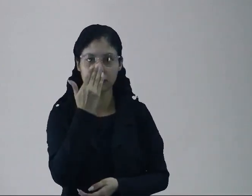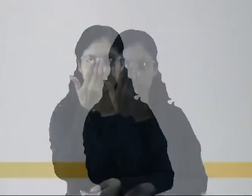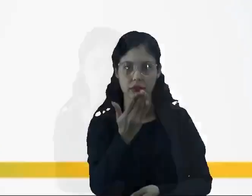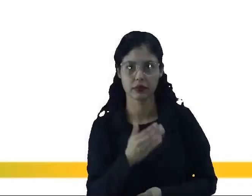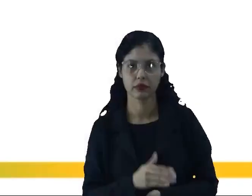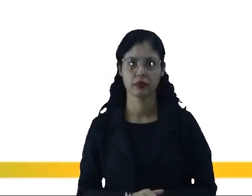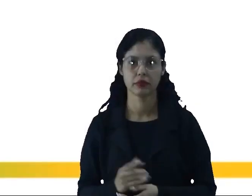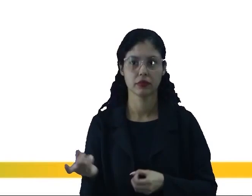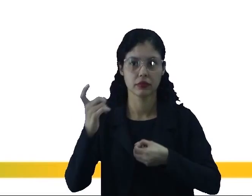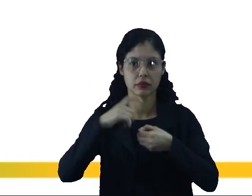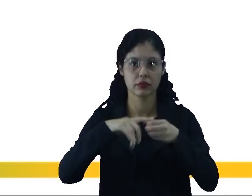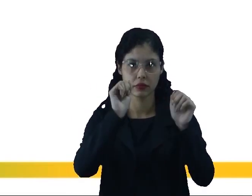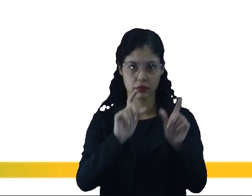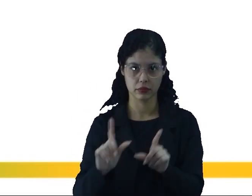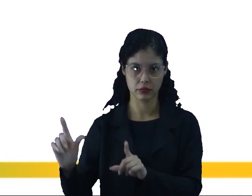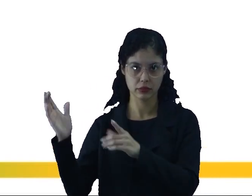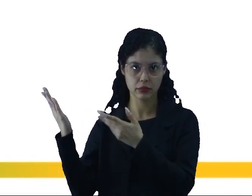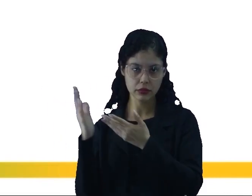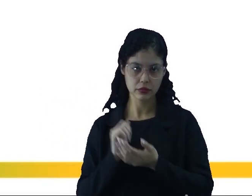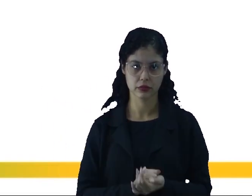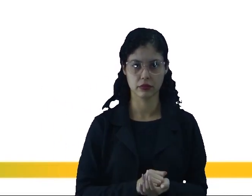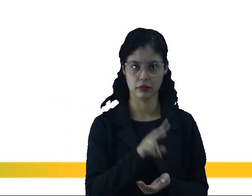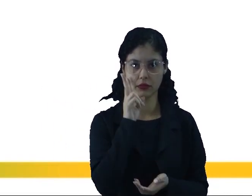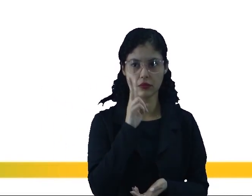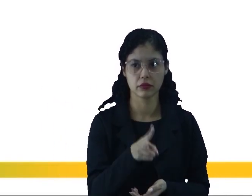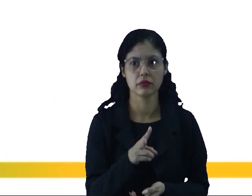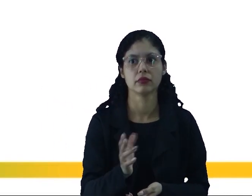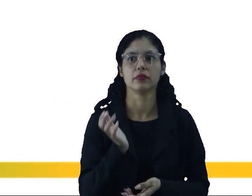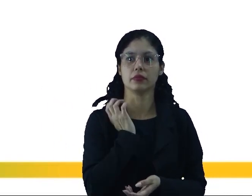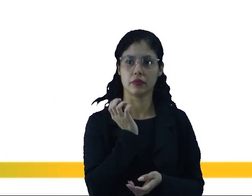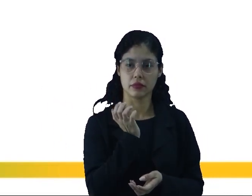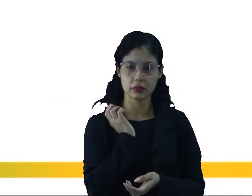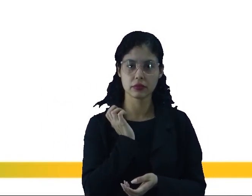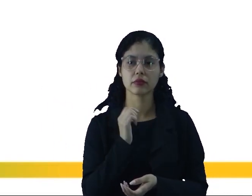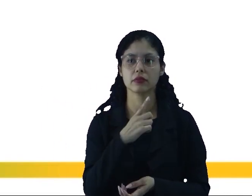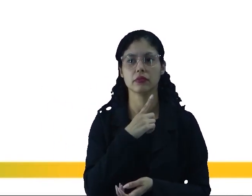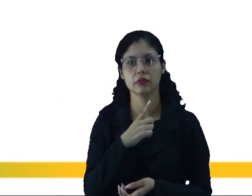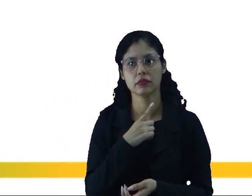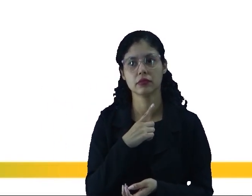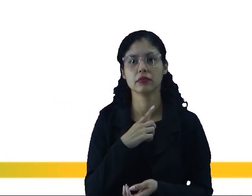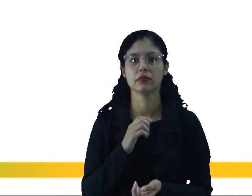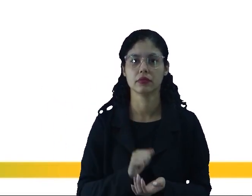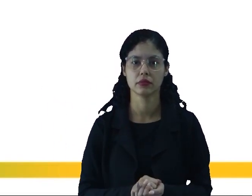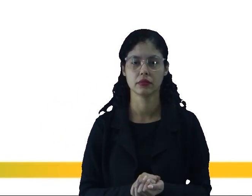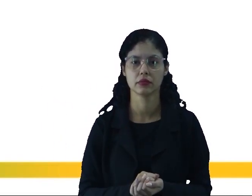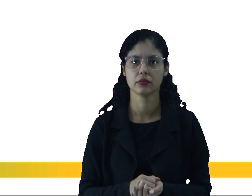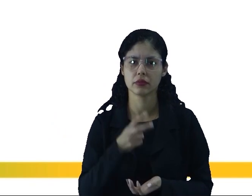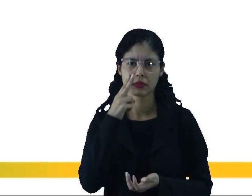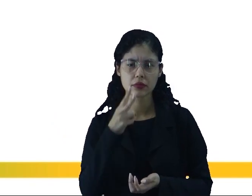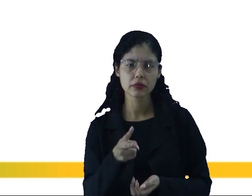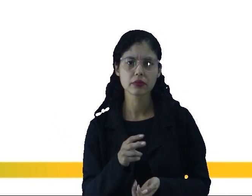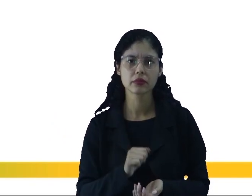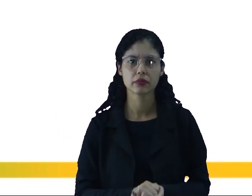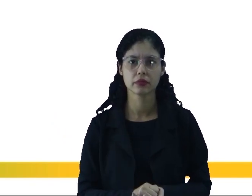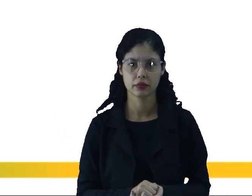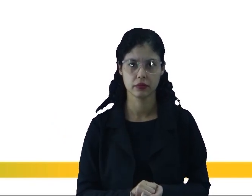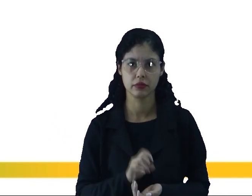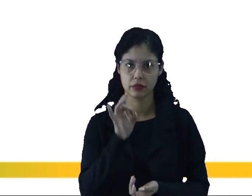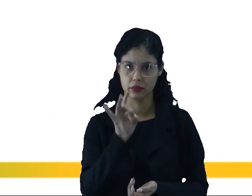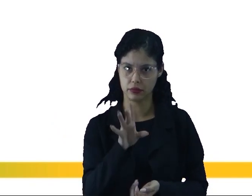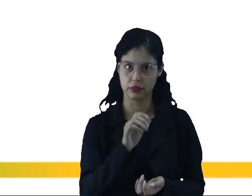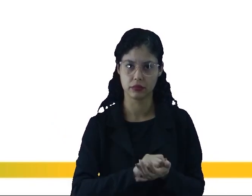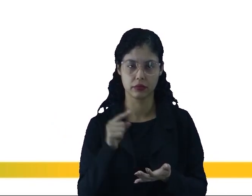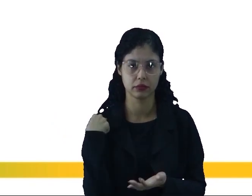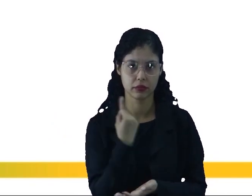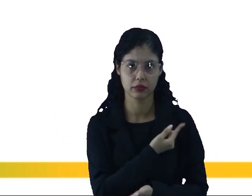frente. Voltando para o nosso slide aqui, então vocês estão vendo a riqueza de organelas citoplasmáticas. Olha, gente, só